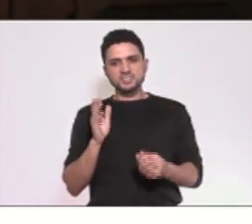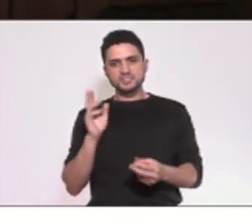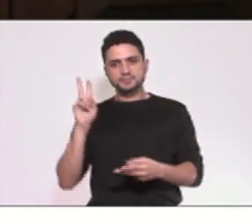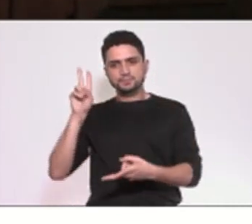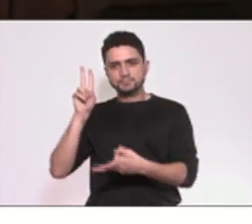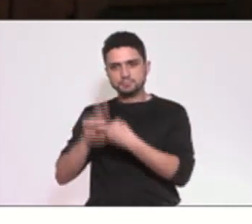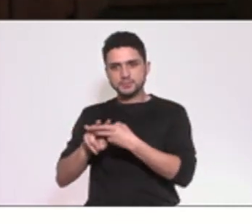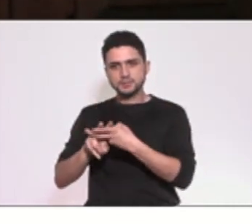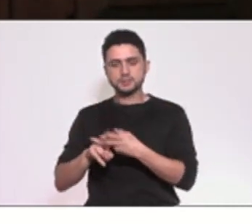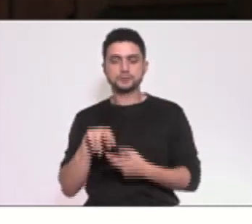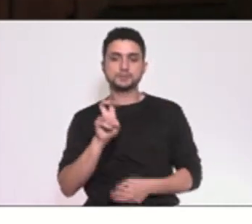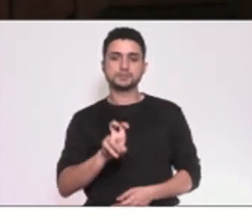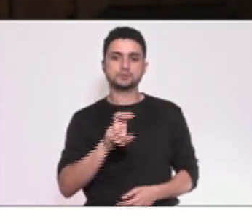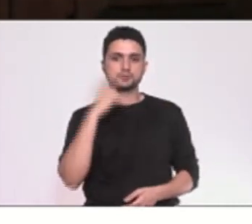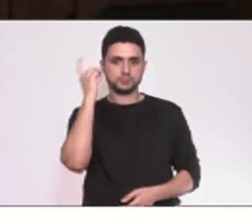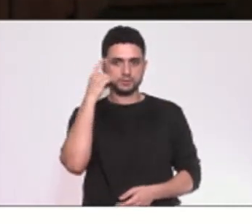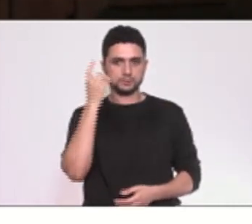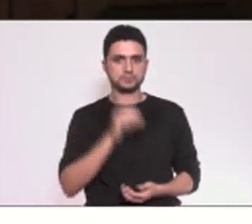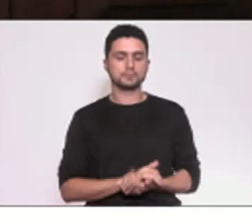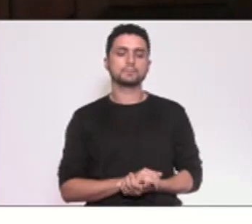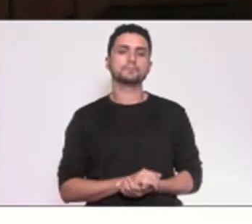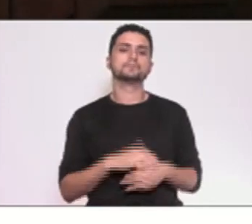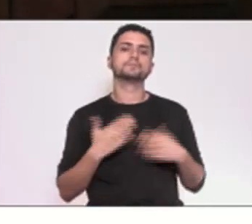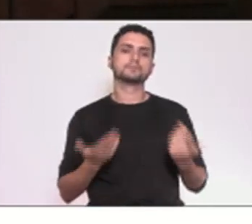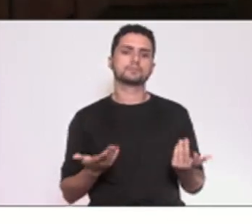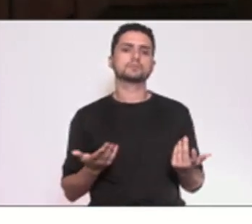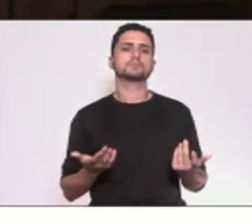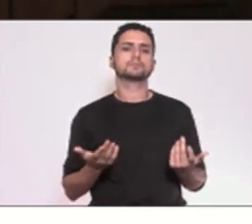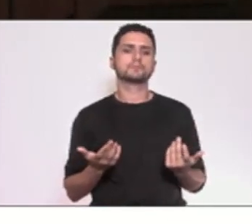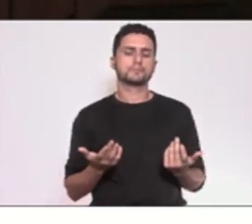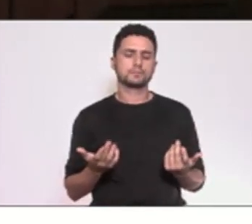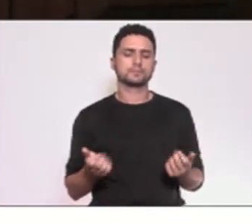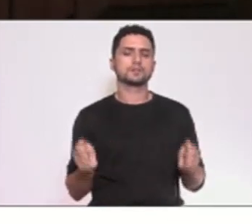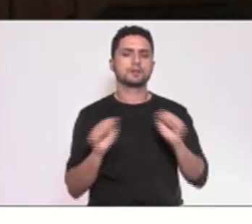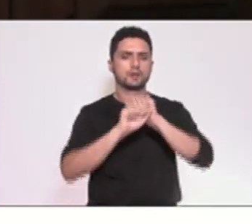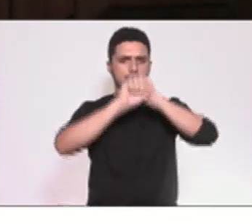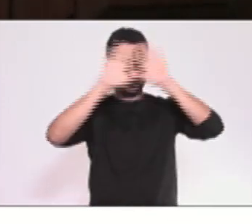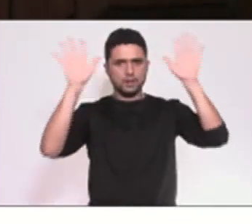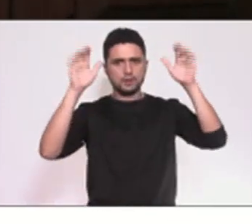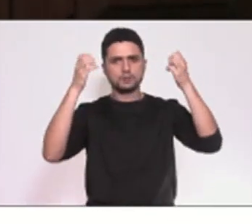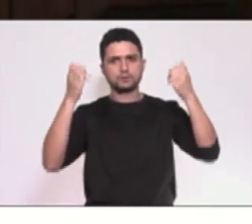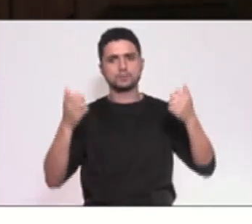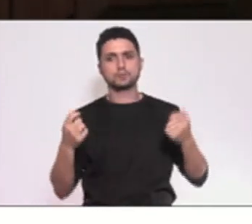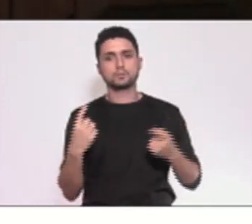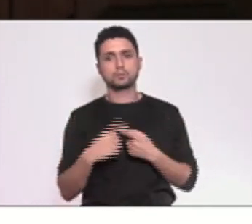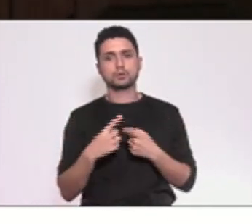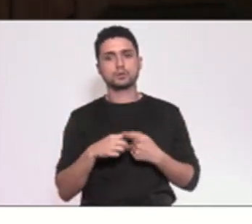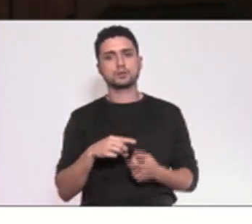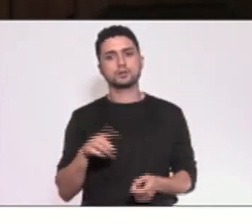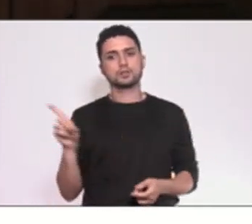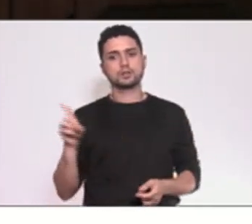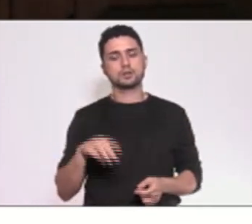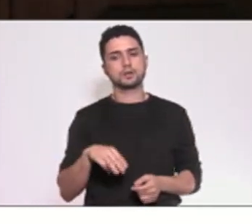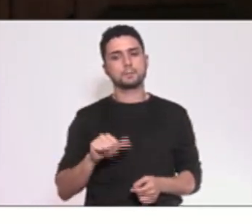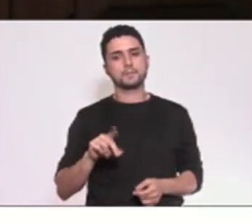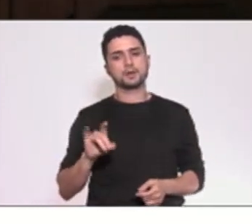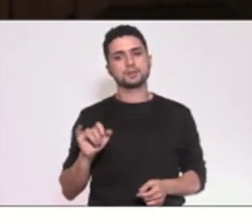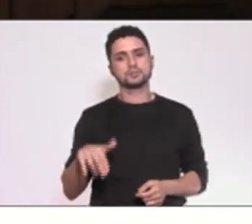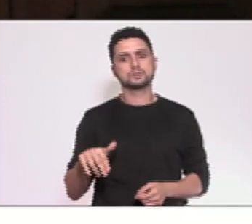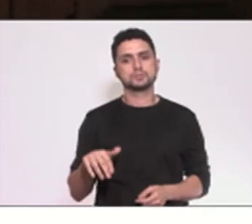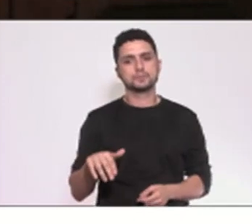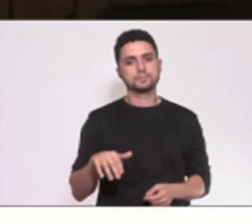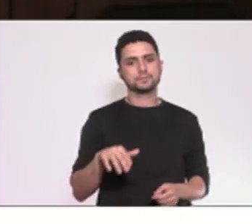dos 5 deputados. E ficou claro, porque foi através de uma DIN que a defesa dos deputados